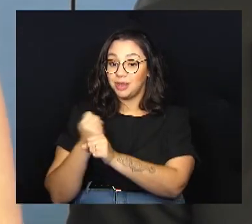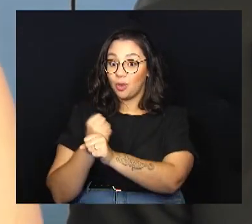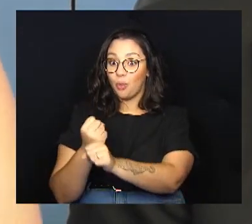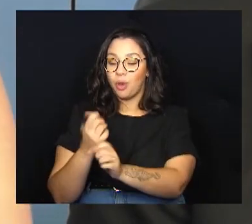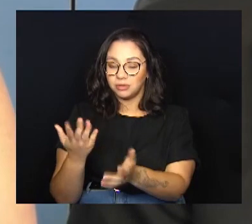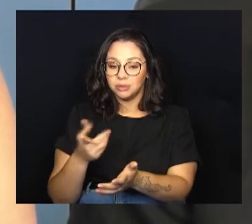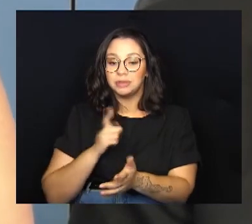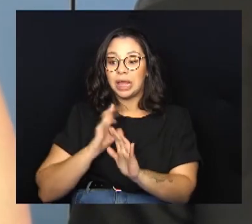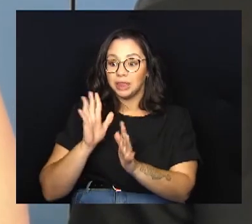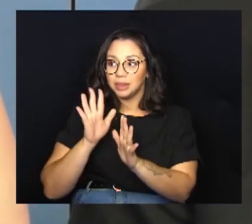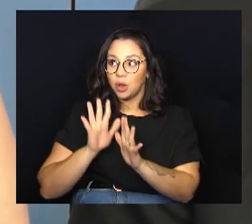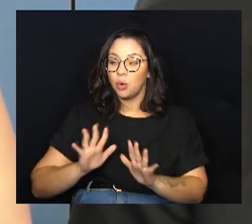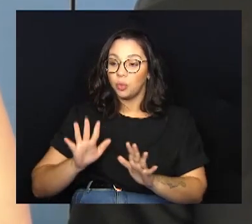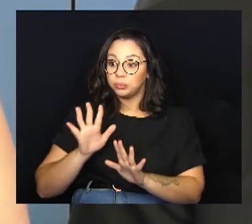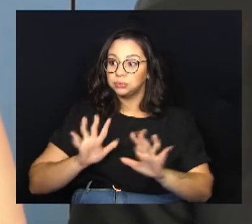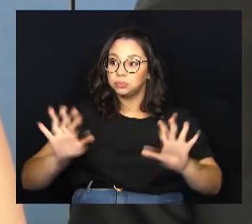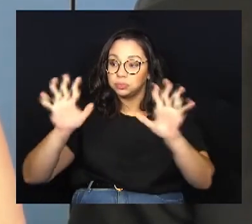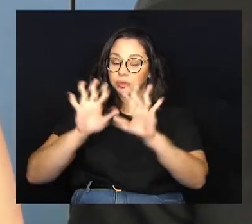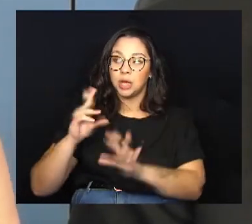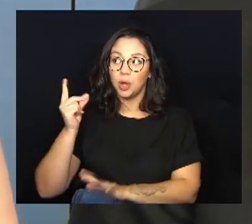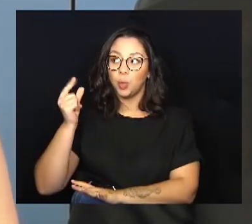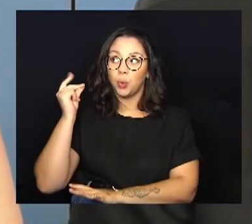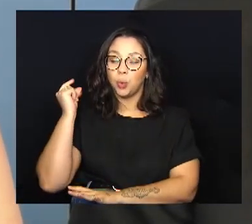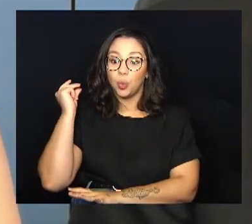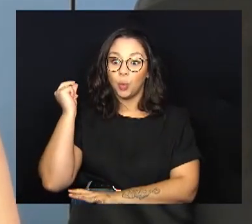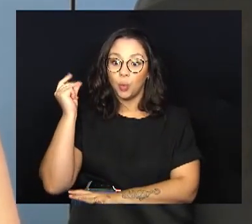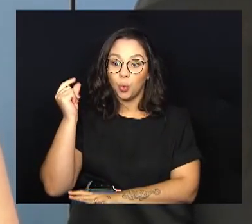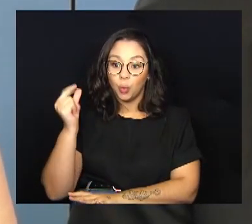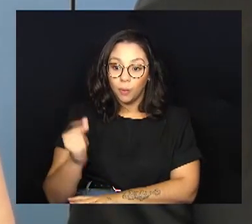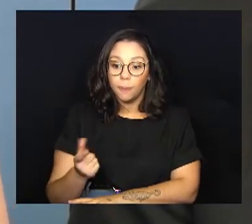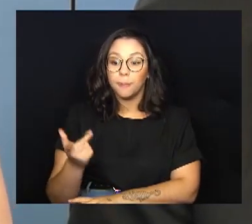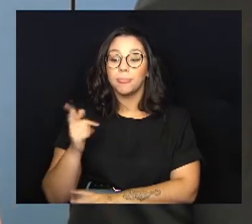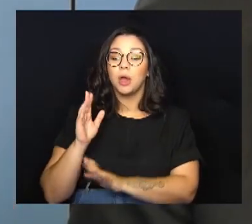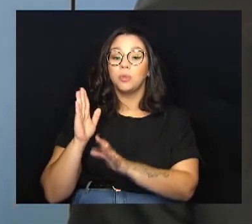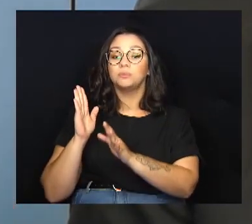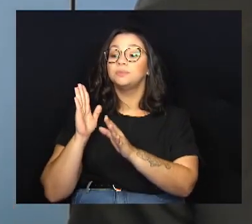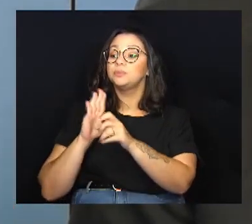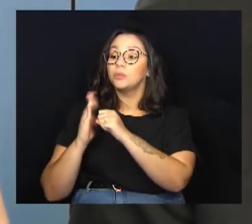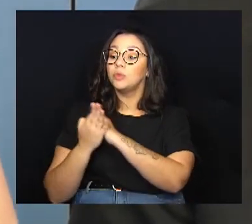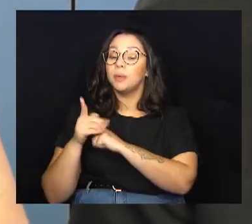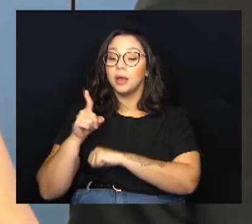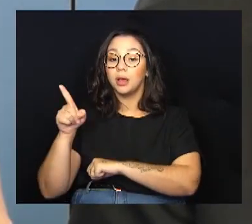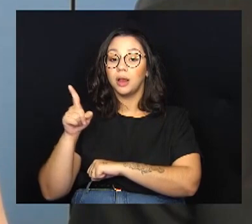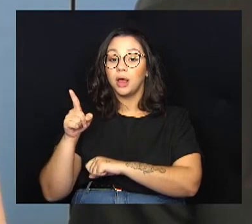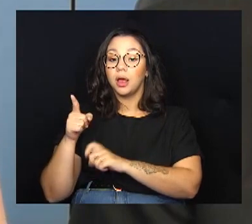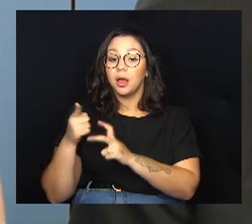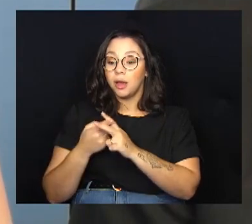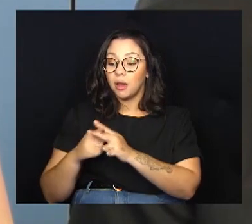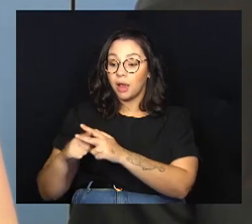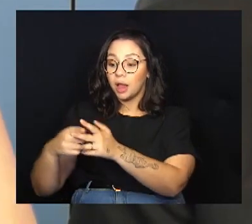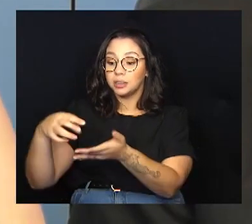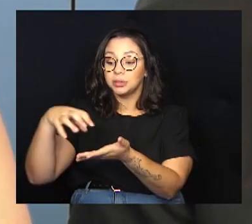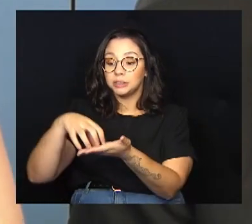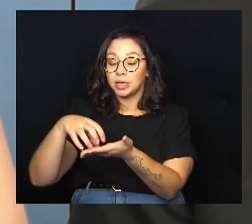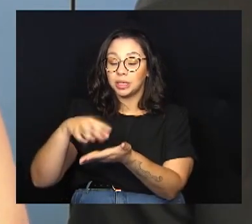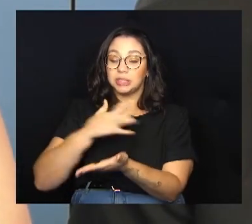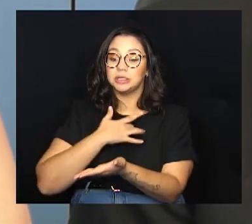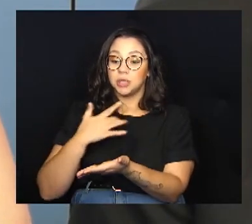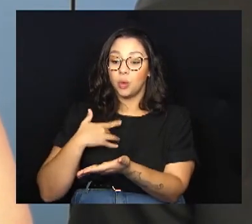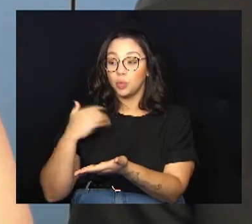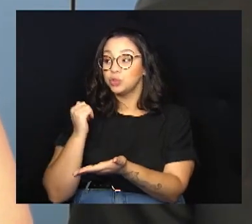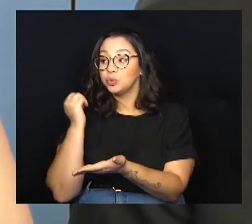não há uma construção e há muita destruição, como se uma metodologia invalidasse a outra. Então,